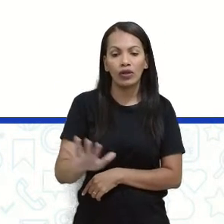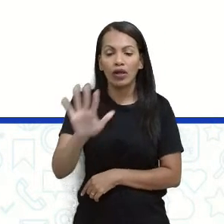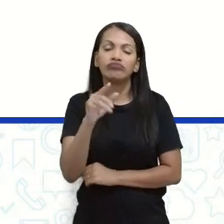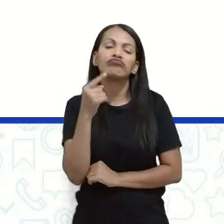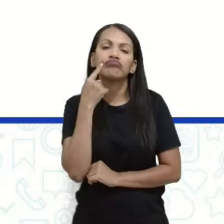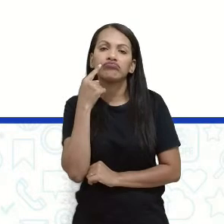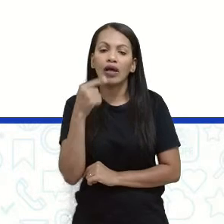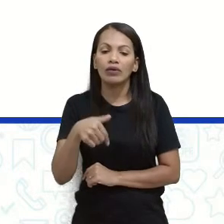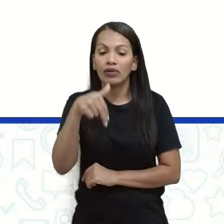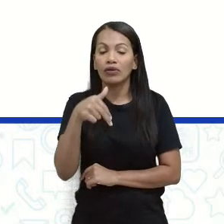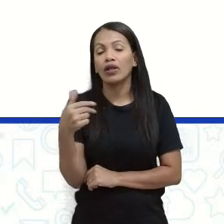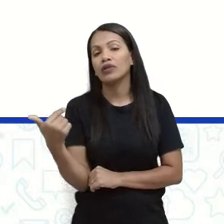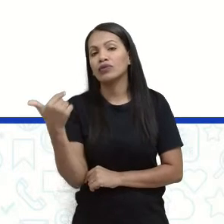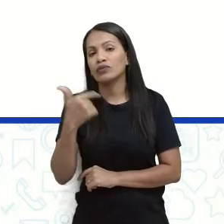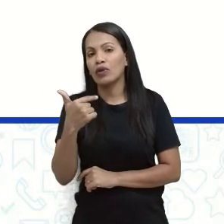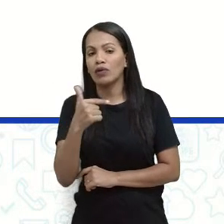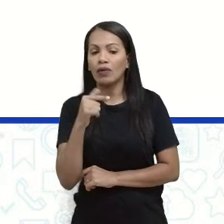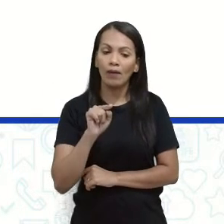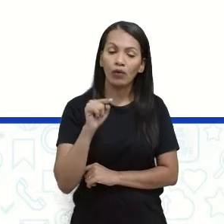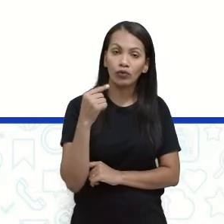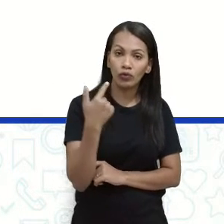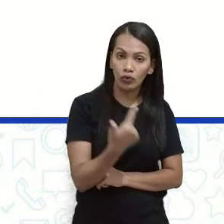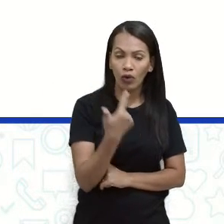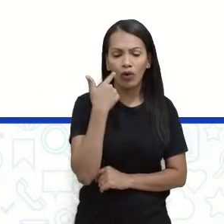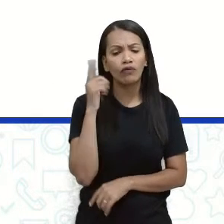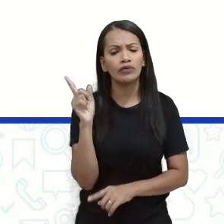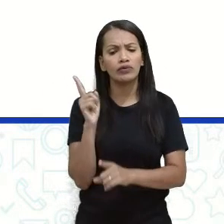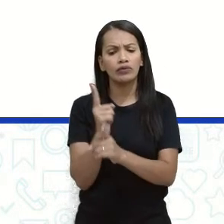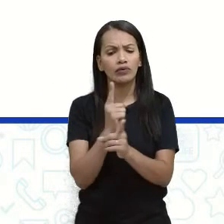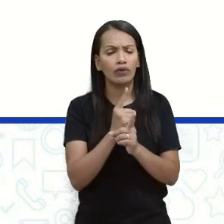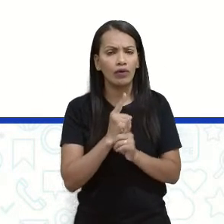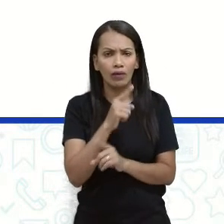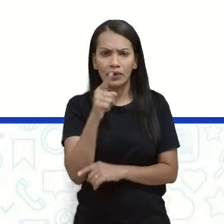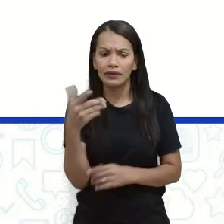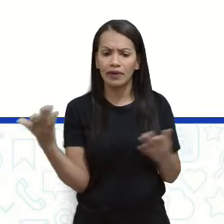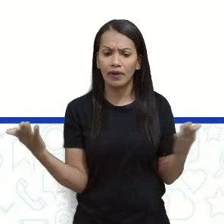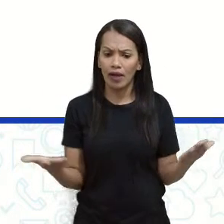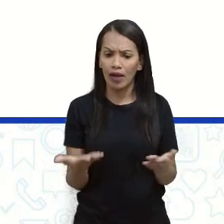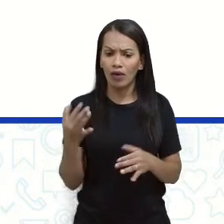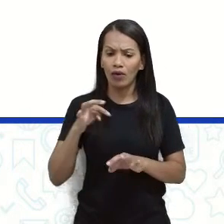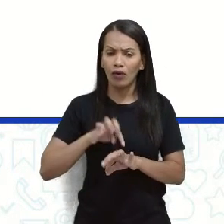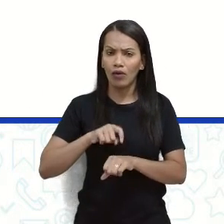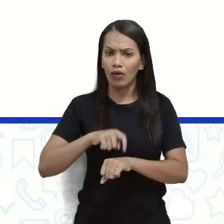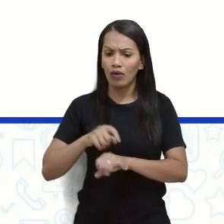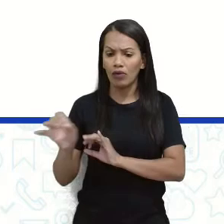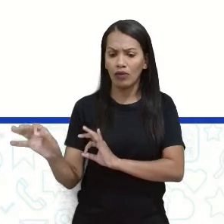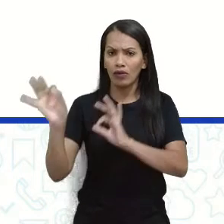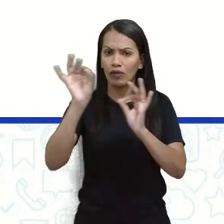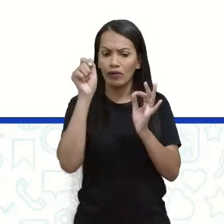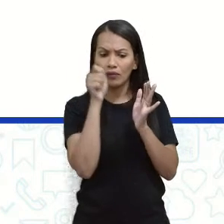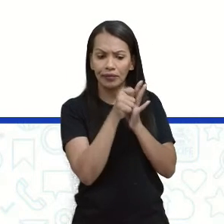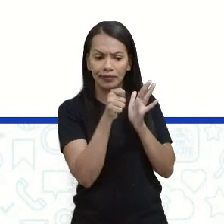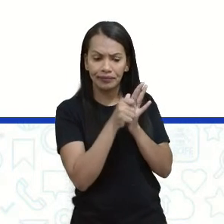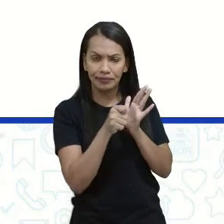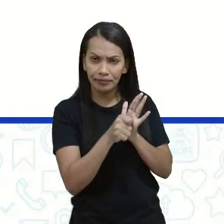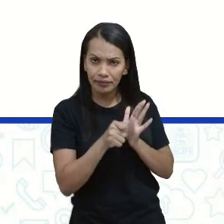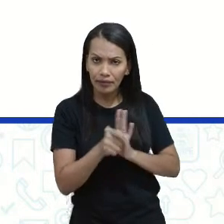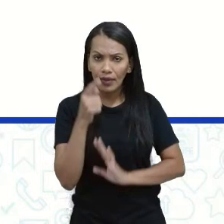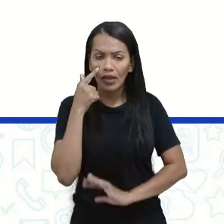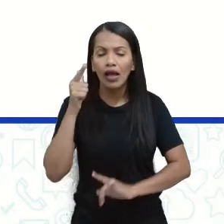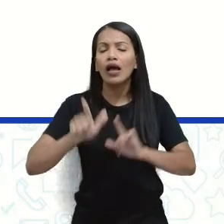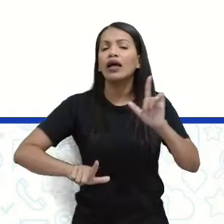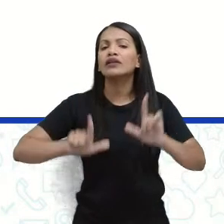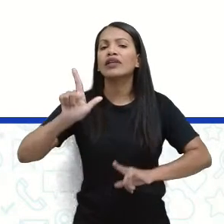aí, ponto 1, ponto 2. Você vai localizando e talvez você esteja nesse momento assistindo. Vai anotando tudo direitinho aí na TV